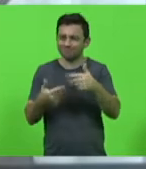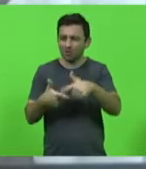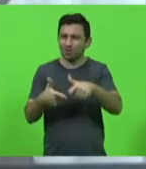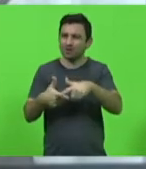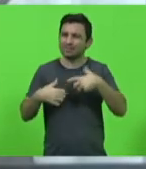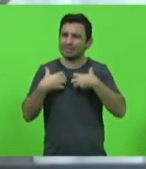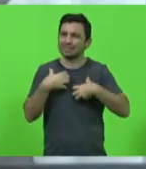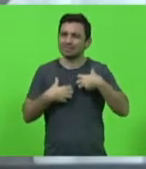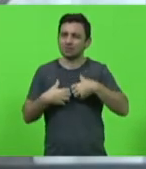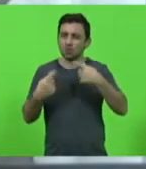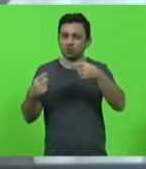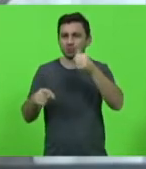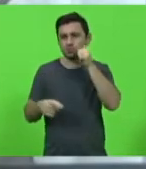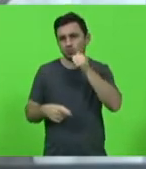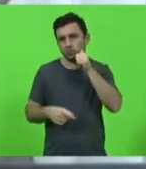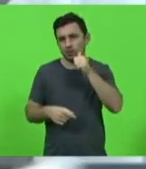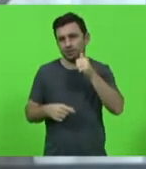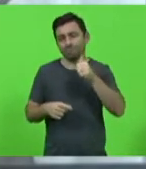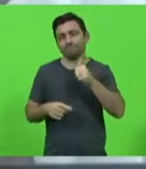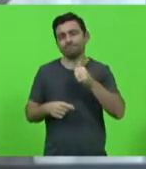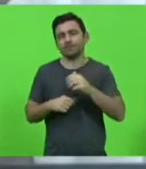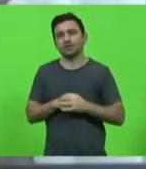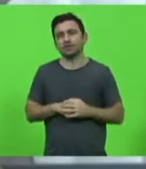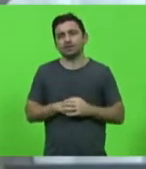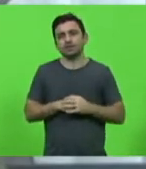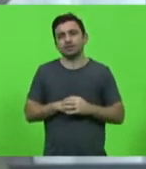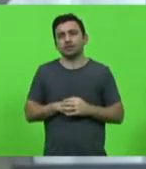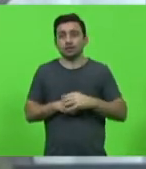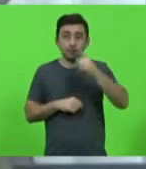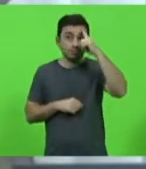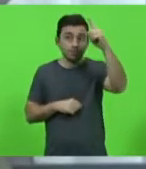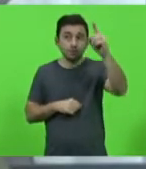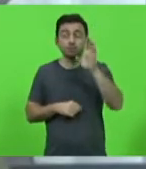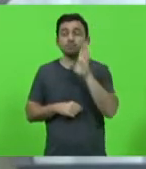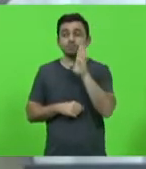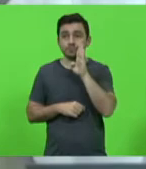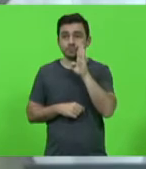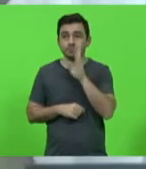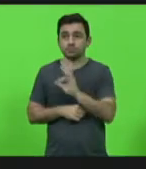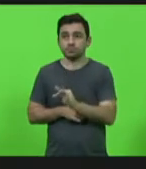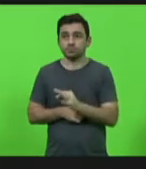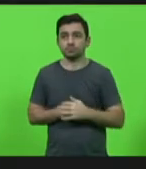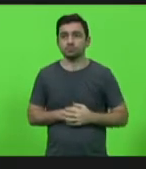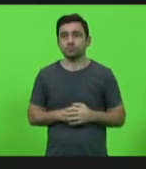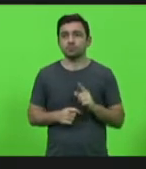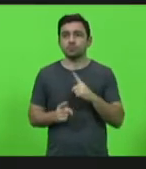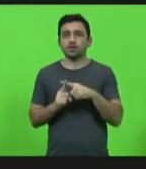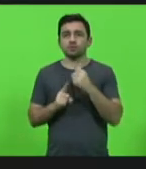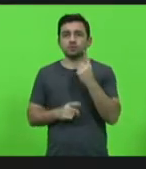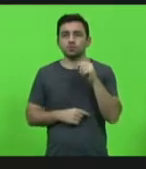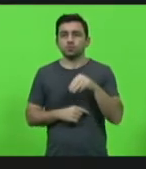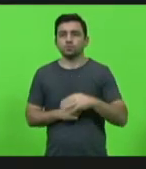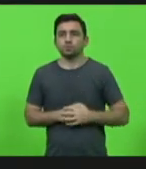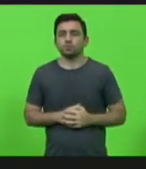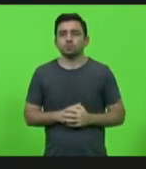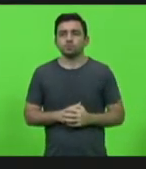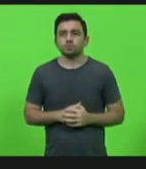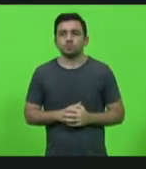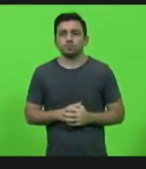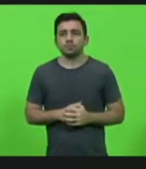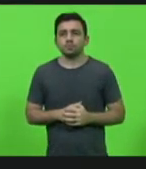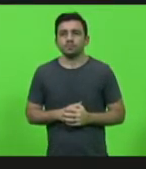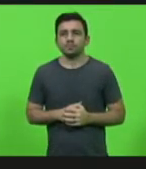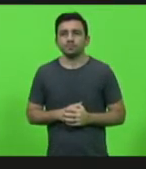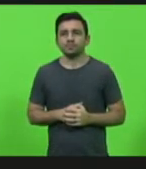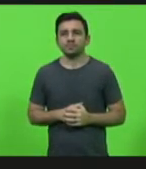mulher em Santa Catarina. Lembrando, deputado Berlanda... Mais um minuto, deputado.